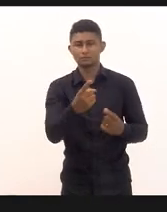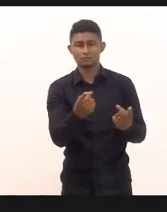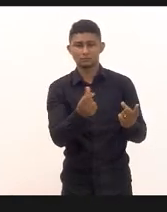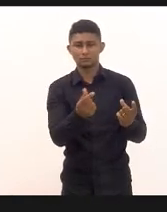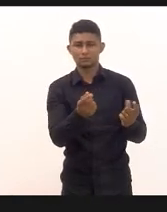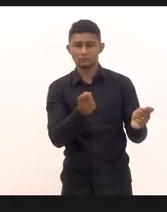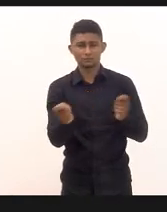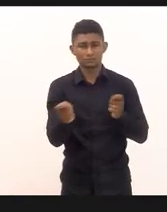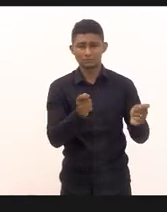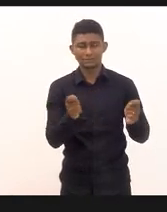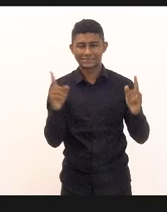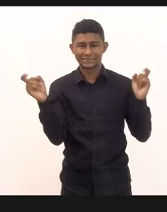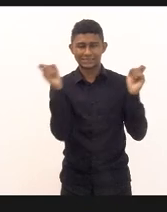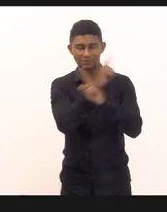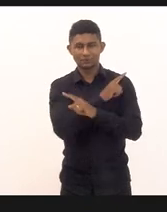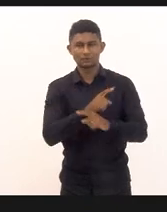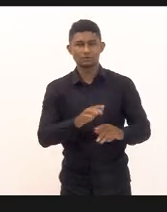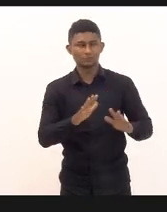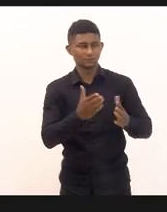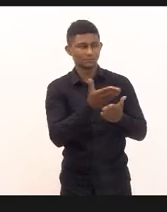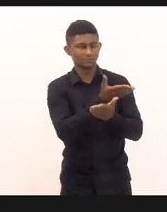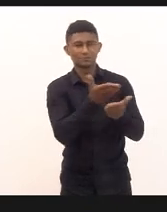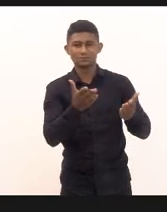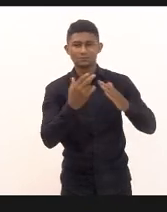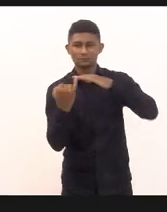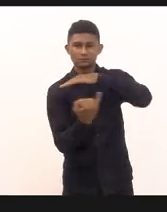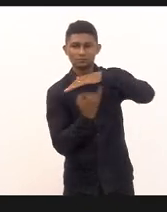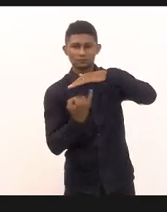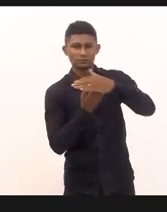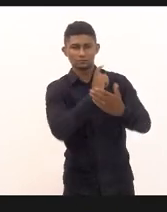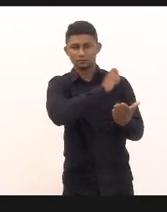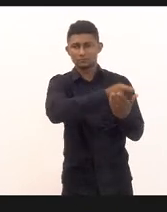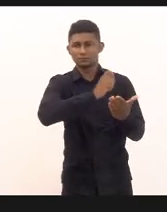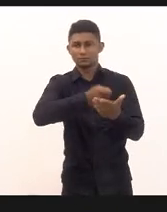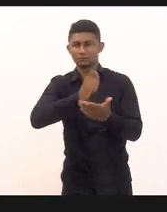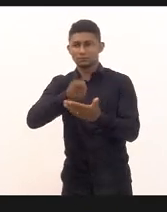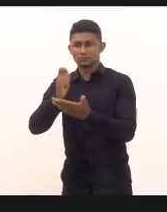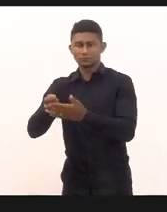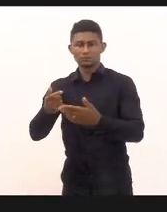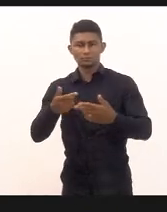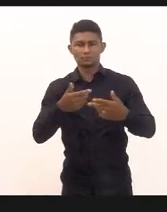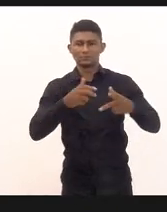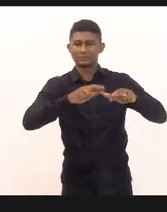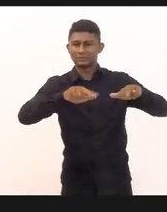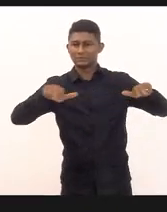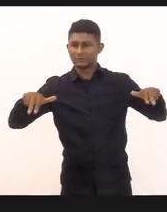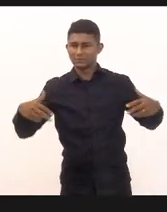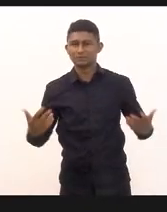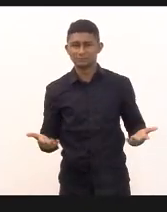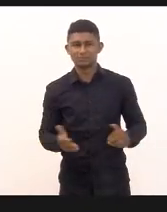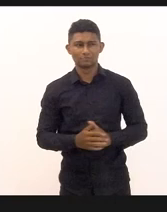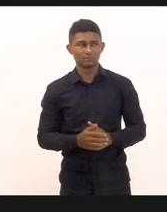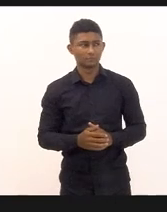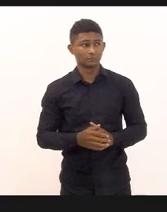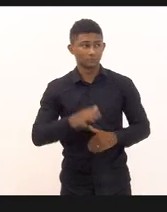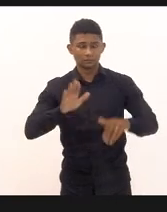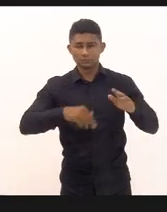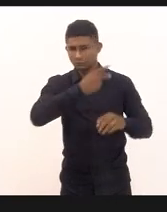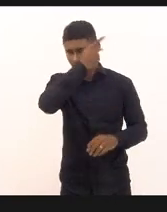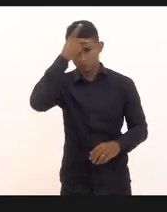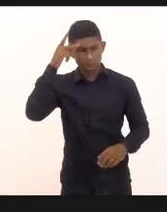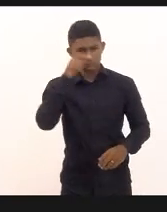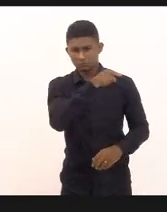compromissos, tanto institucionais ali, são várias atribuições simultâneas que muitas vezes as pessoas não sabem. E